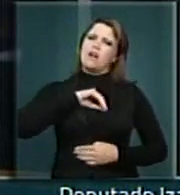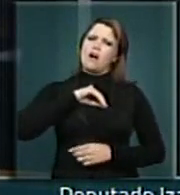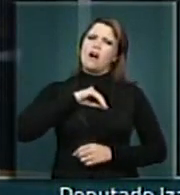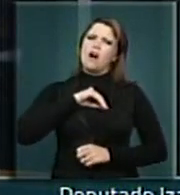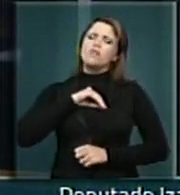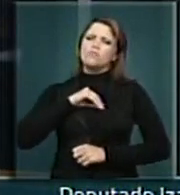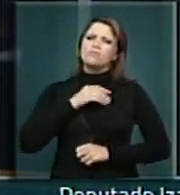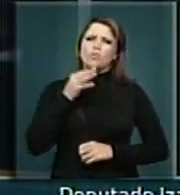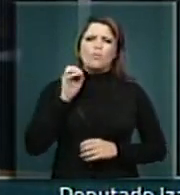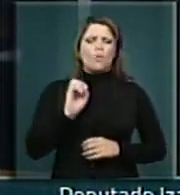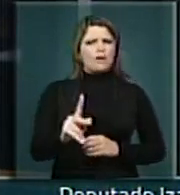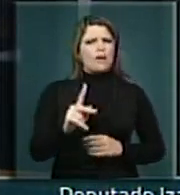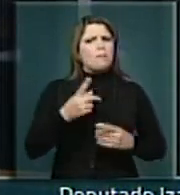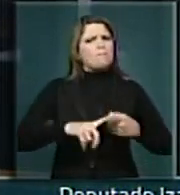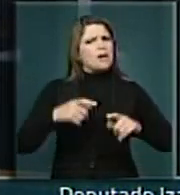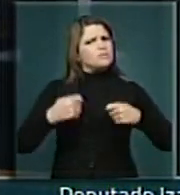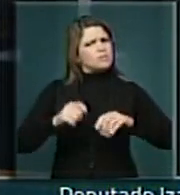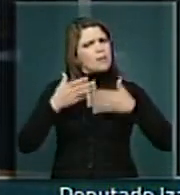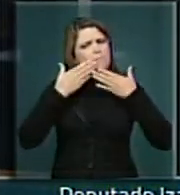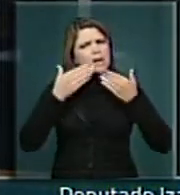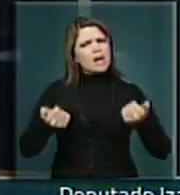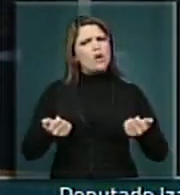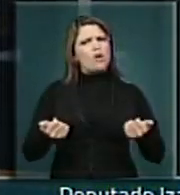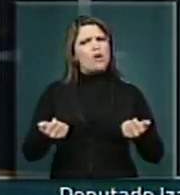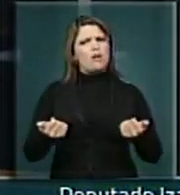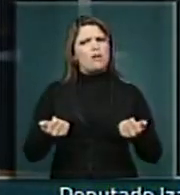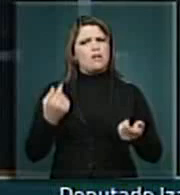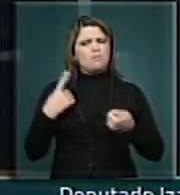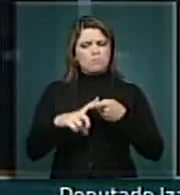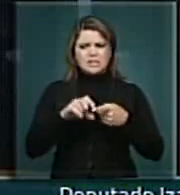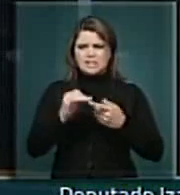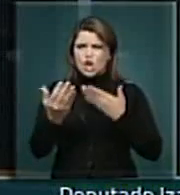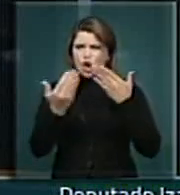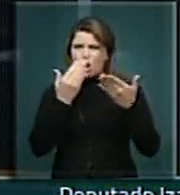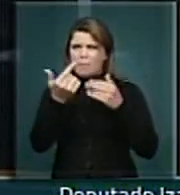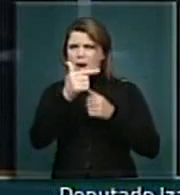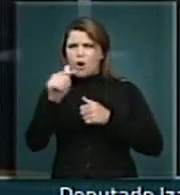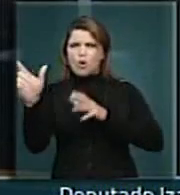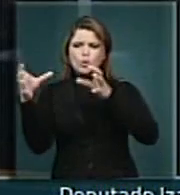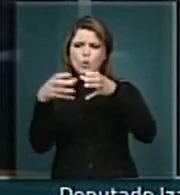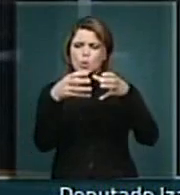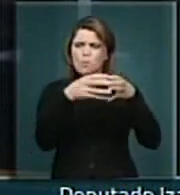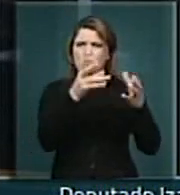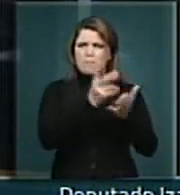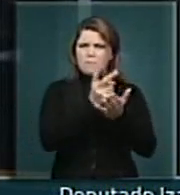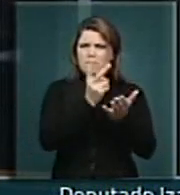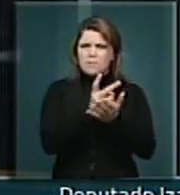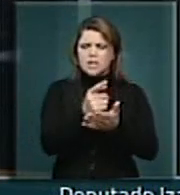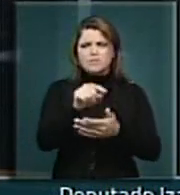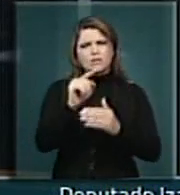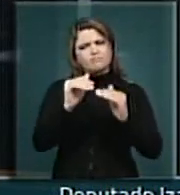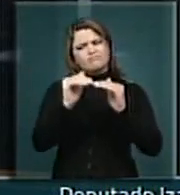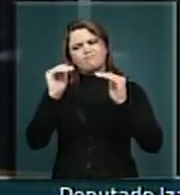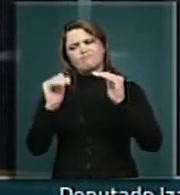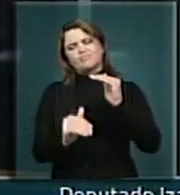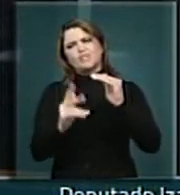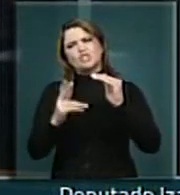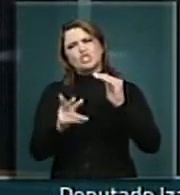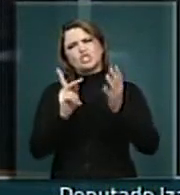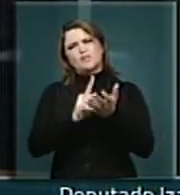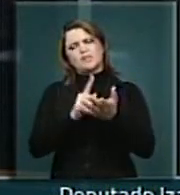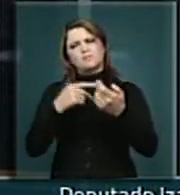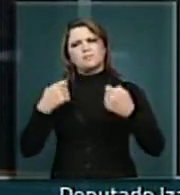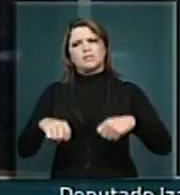remuneração digna, mas que precisa ser melhorada, porque se comparado a outras categorias, está abaixo realmente daquilo